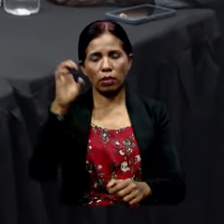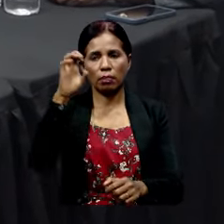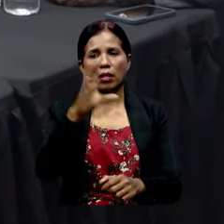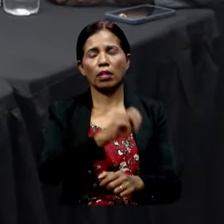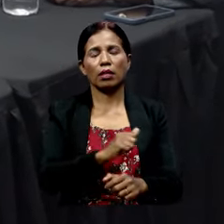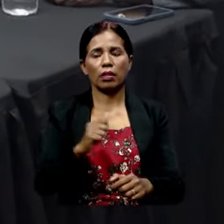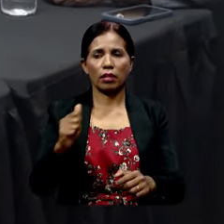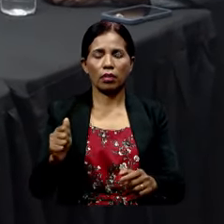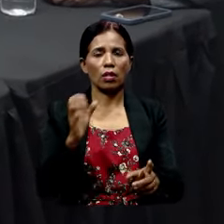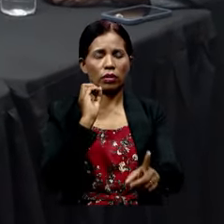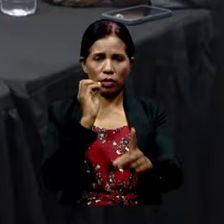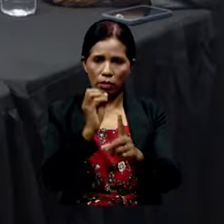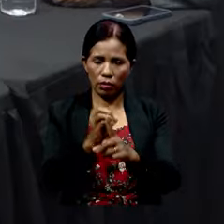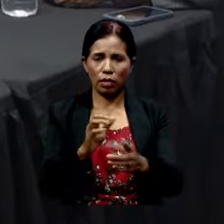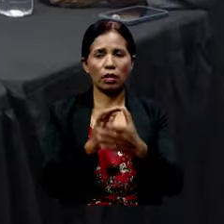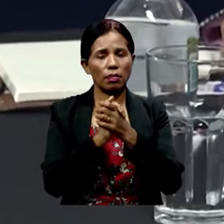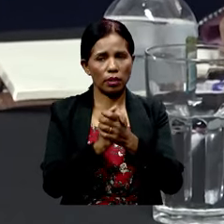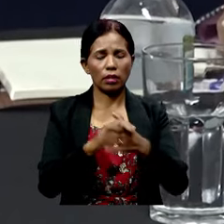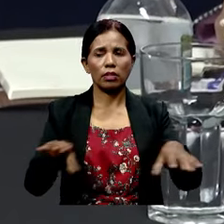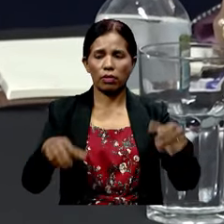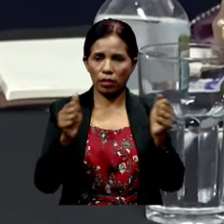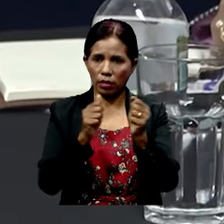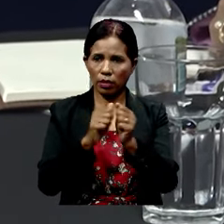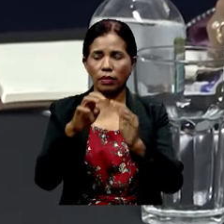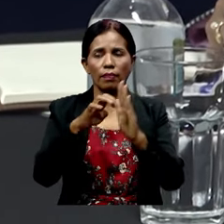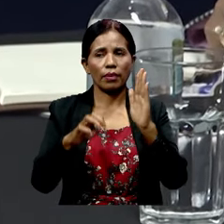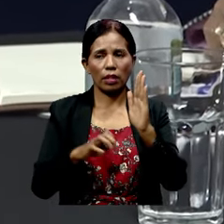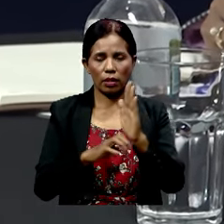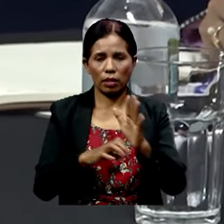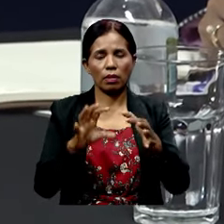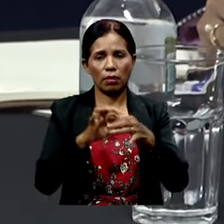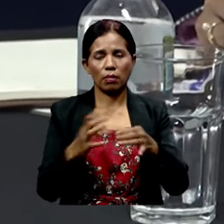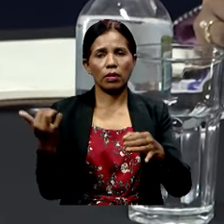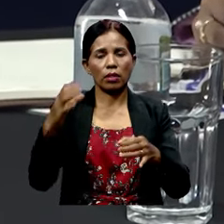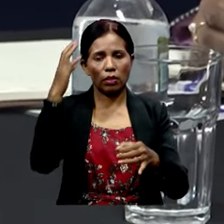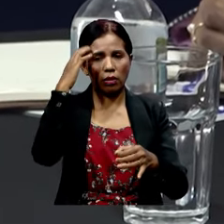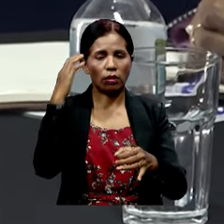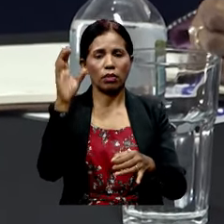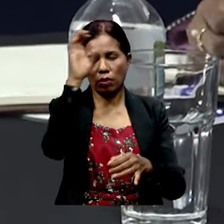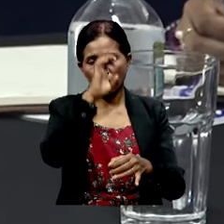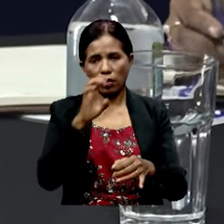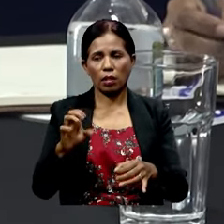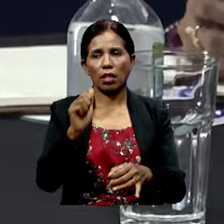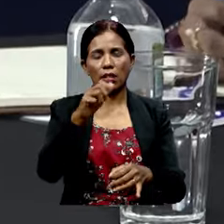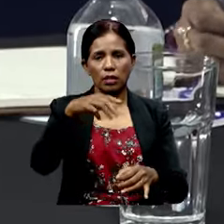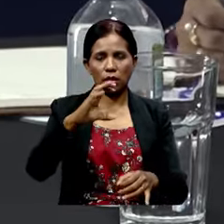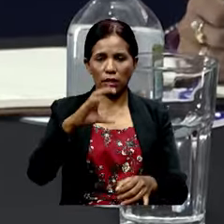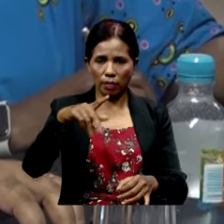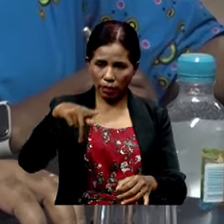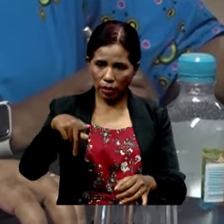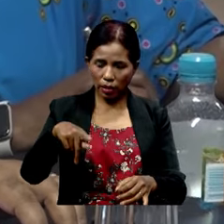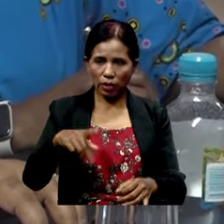Samoa, o objetivo atuhametin liutan cooperação entre Estado membro sira União Europeia no região ACP nien, o de